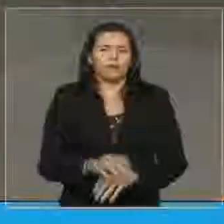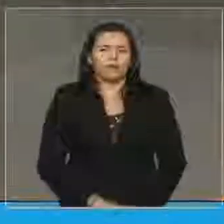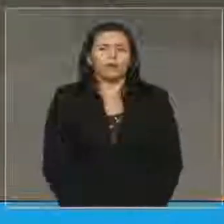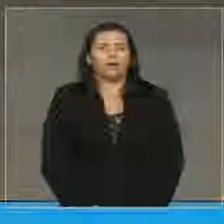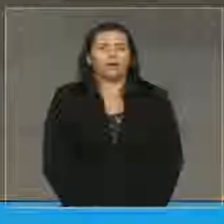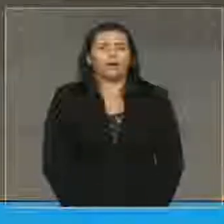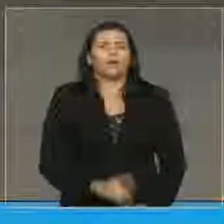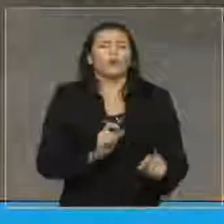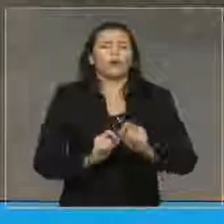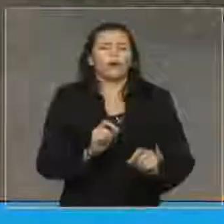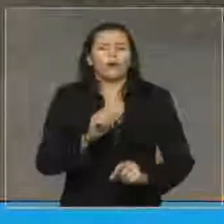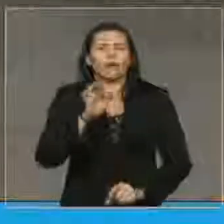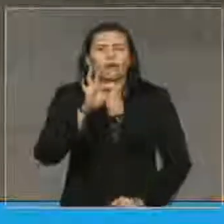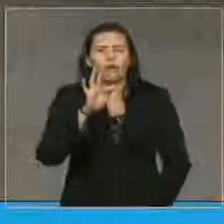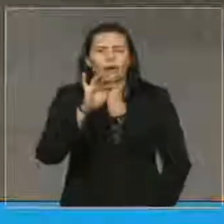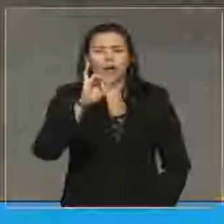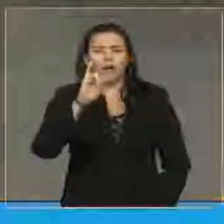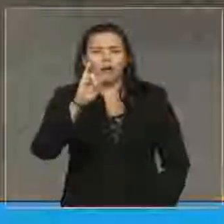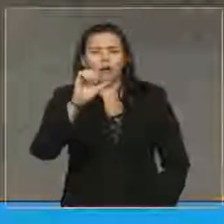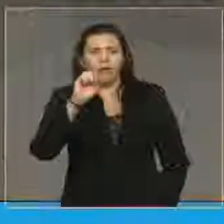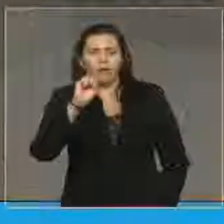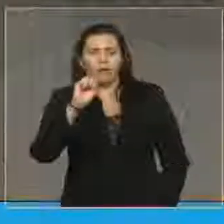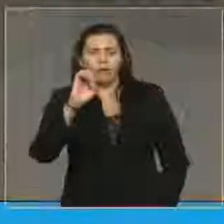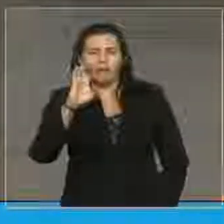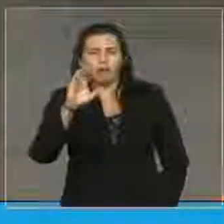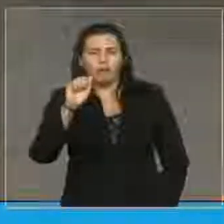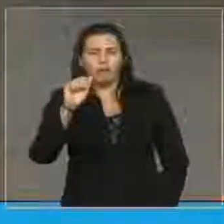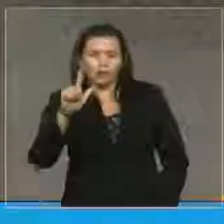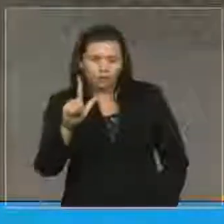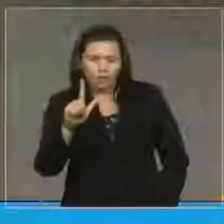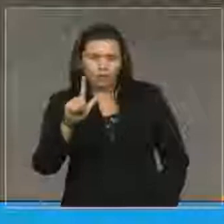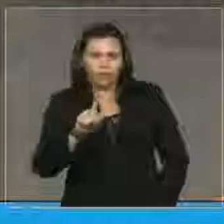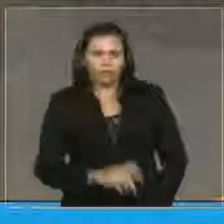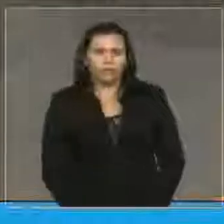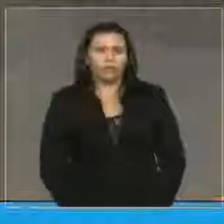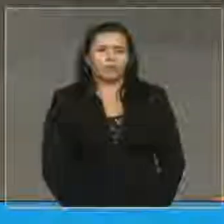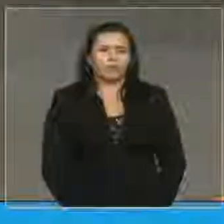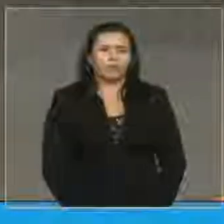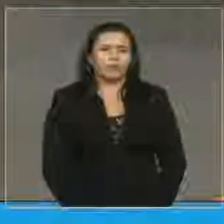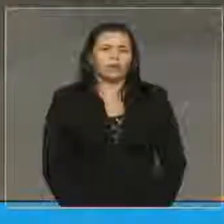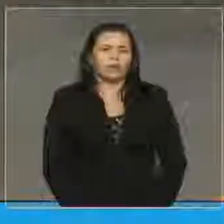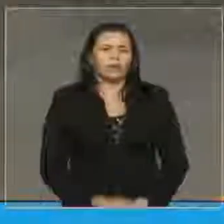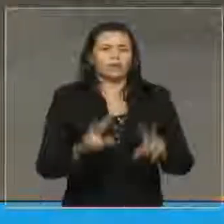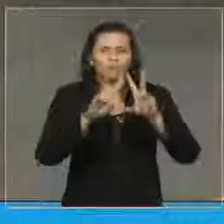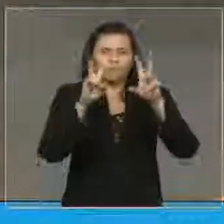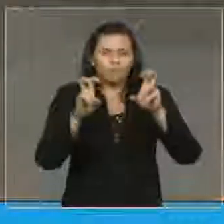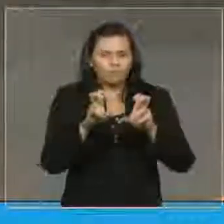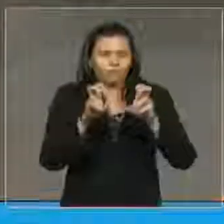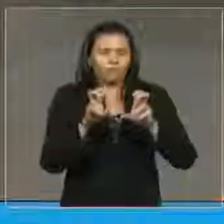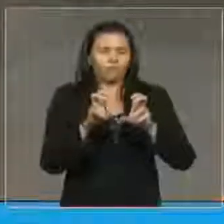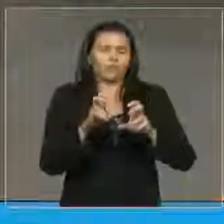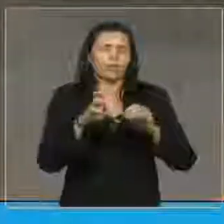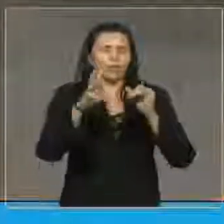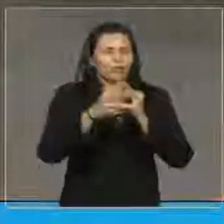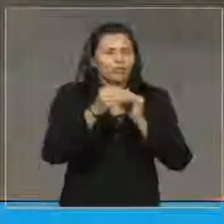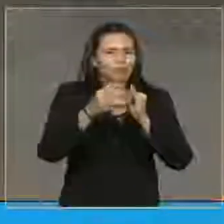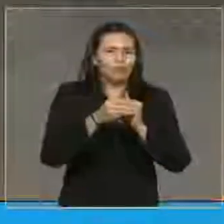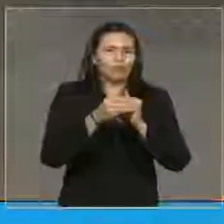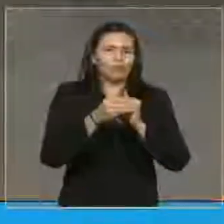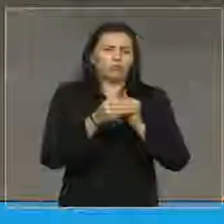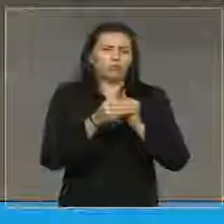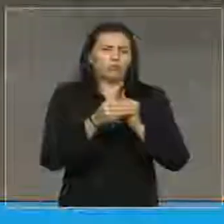importante para que venhamos consolidar toda essa luta histórica, toda essa transformação da Receita